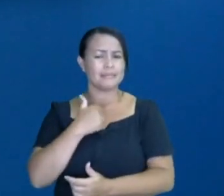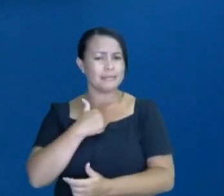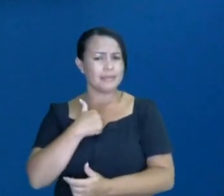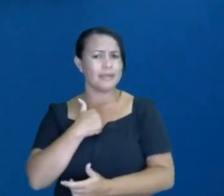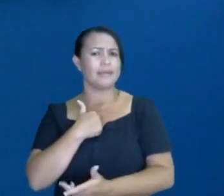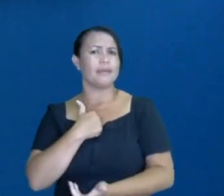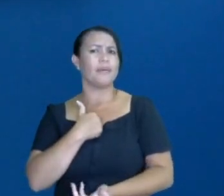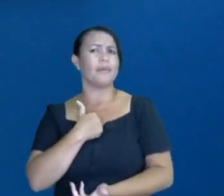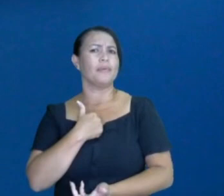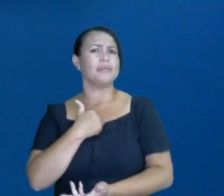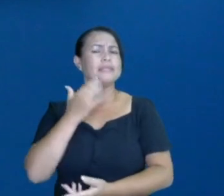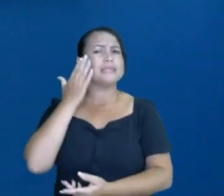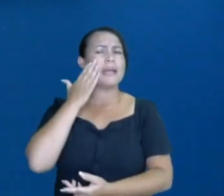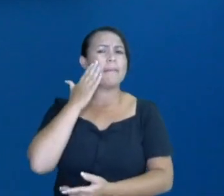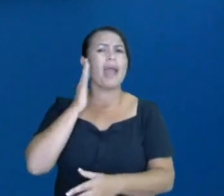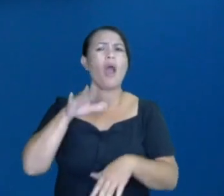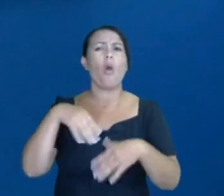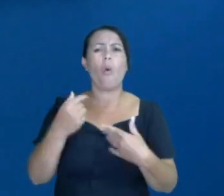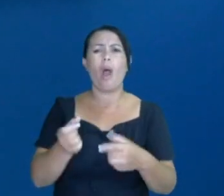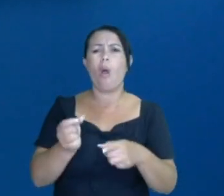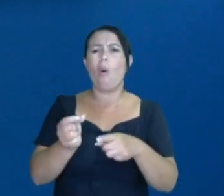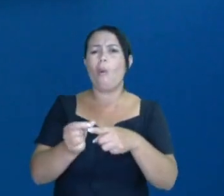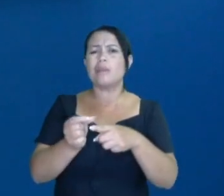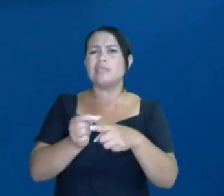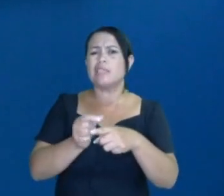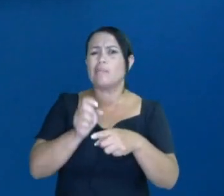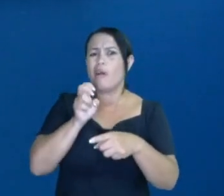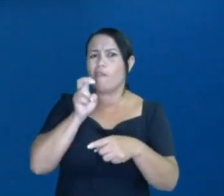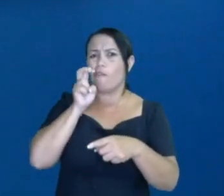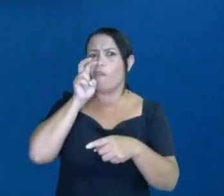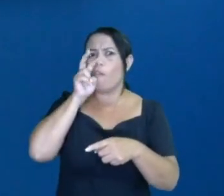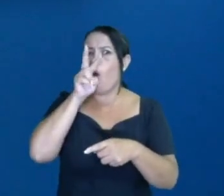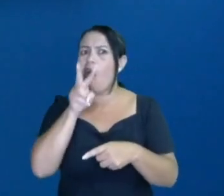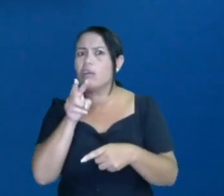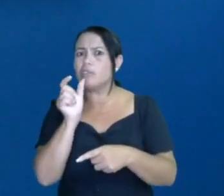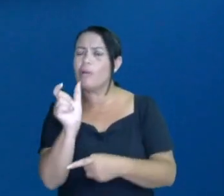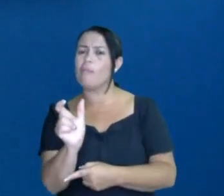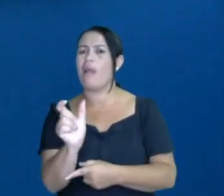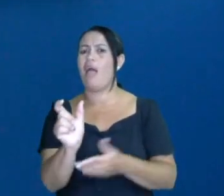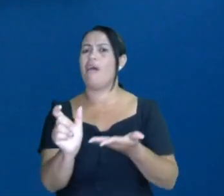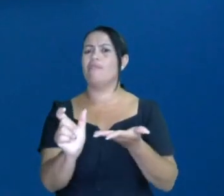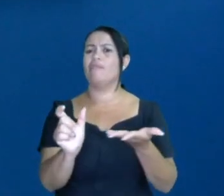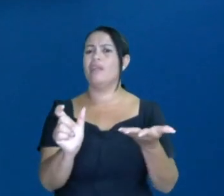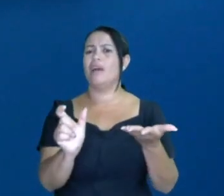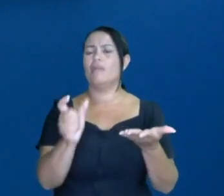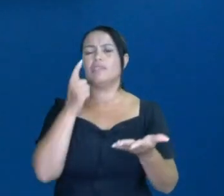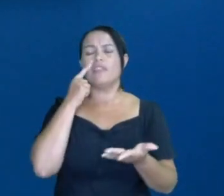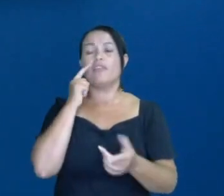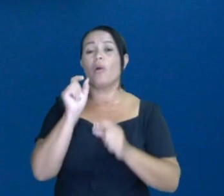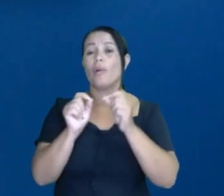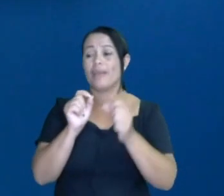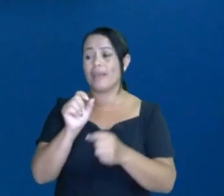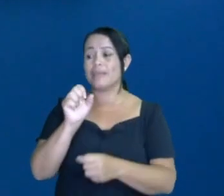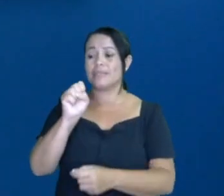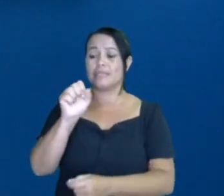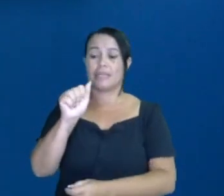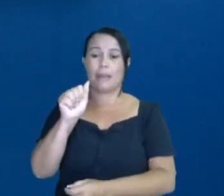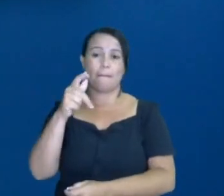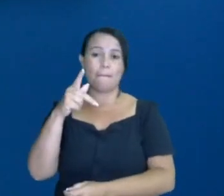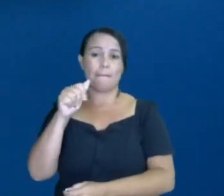indicar qual é a sílaba tônica de uma palavra? Como você vê bem claro, sapatear não tem